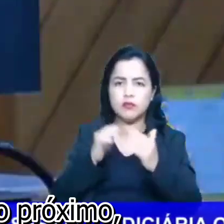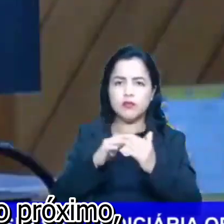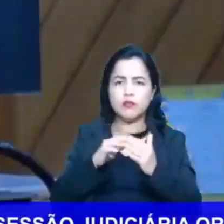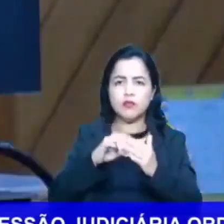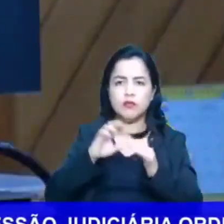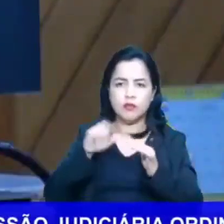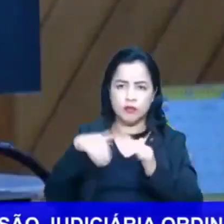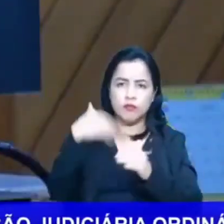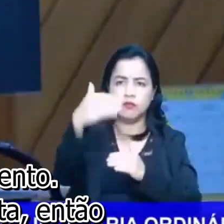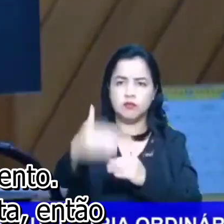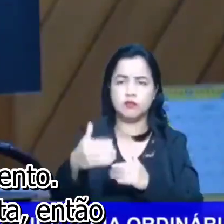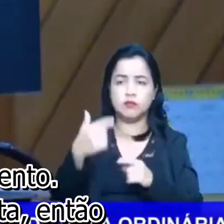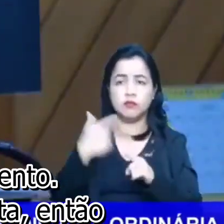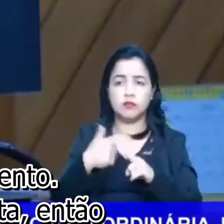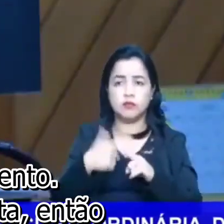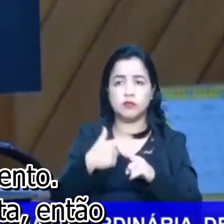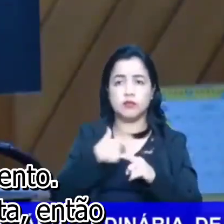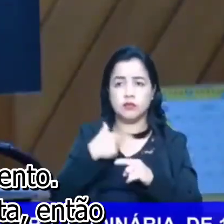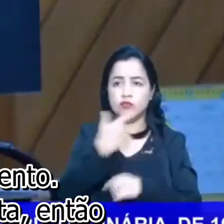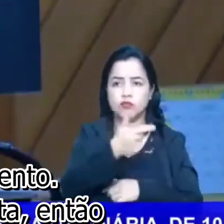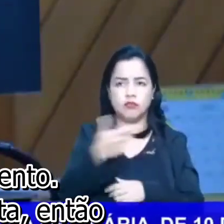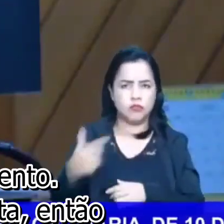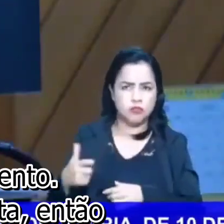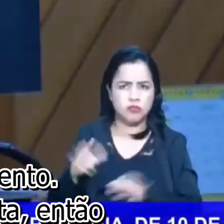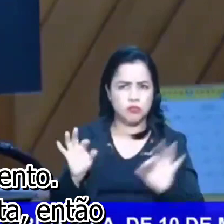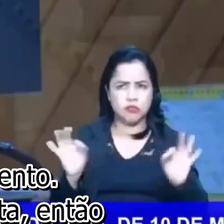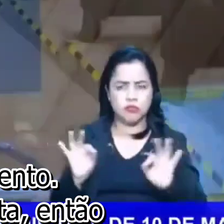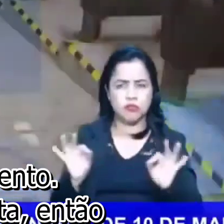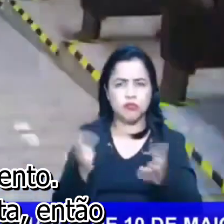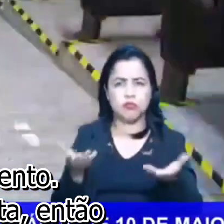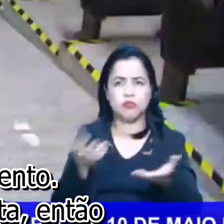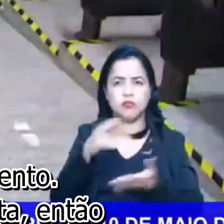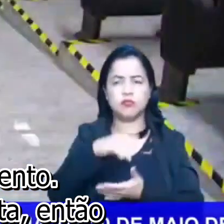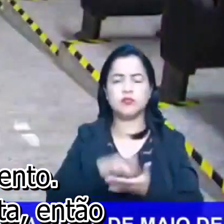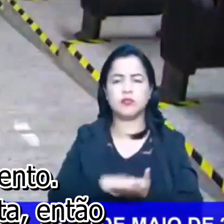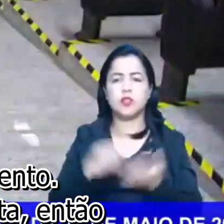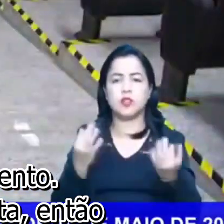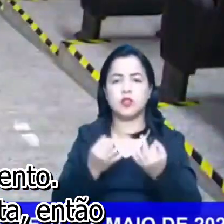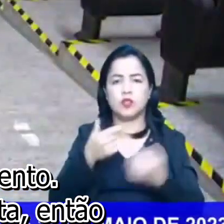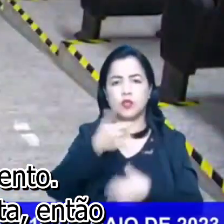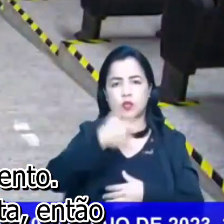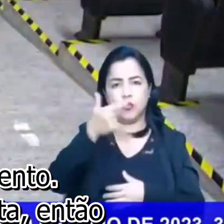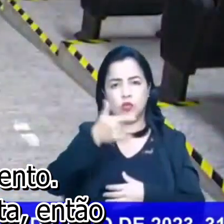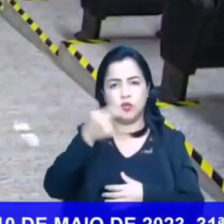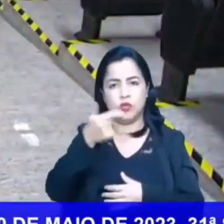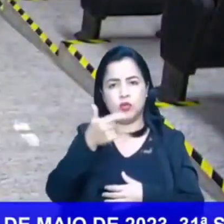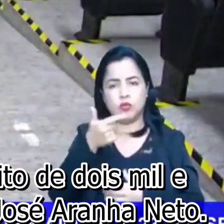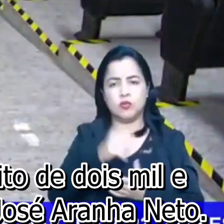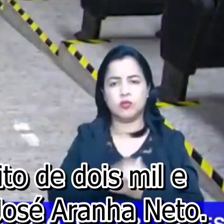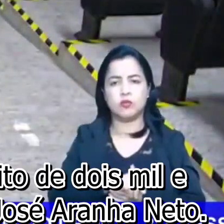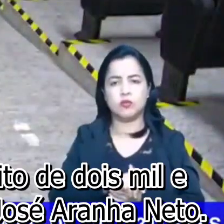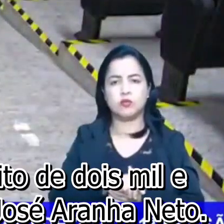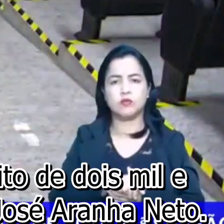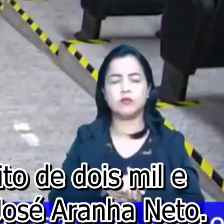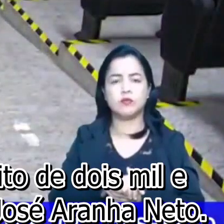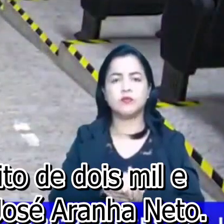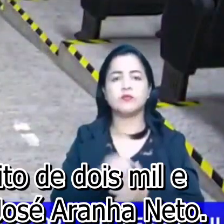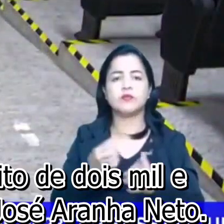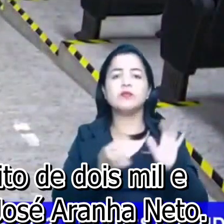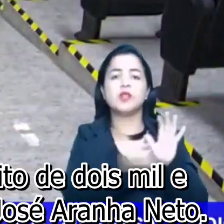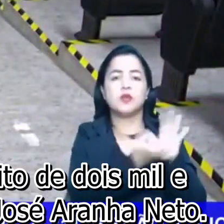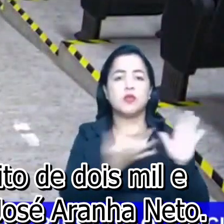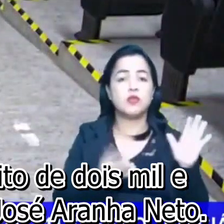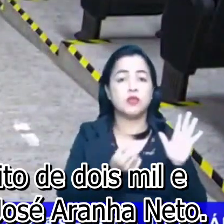para o próximo, porque eu estou sem ele aqui nesse momento. Perfeito. Podemos chamar o item 2 da pauta, então? É a prestação de